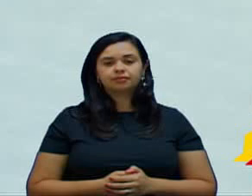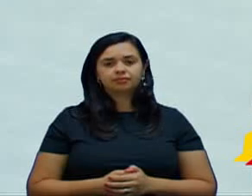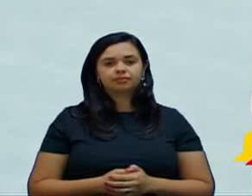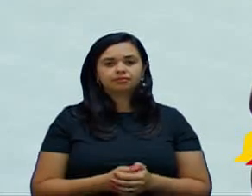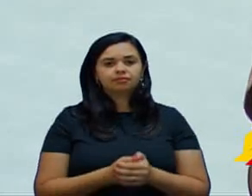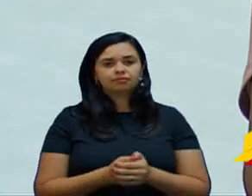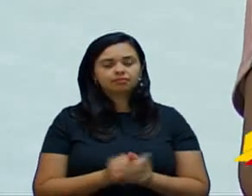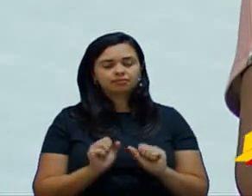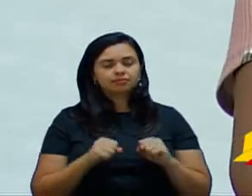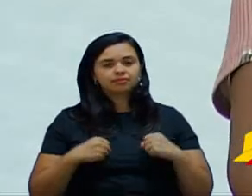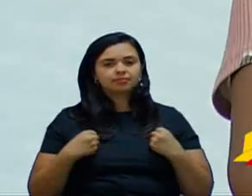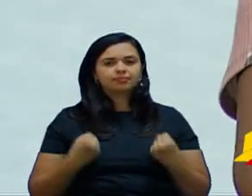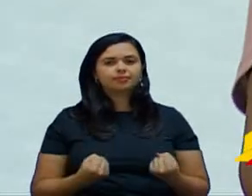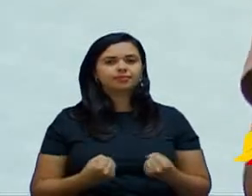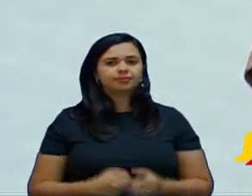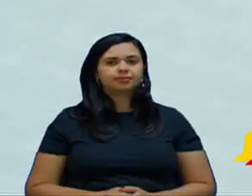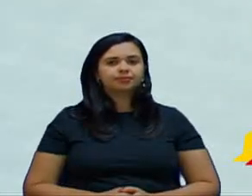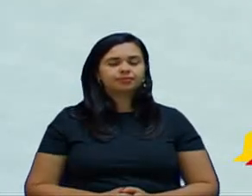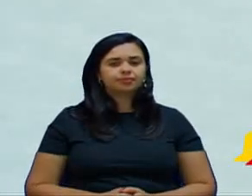aplausível.